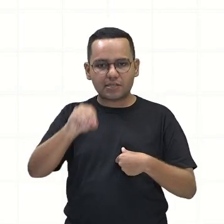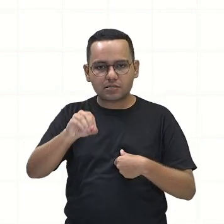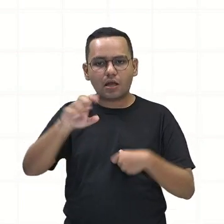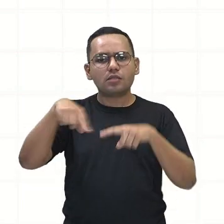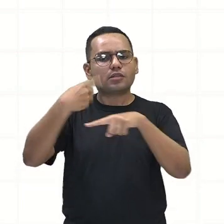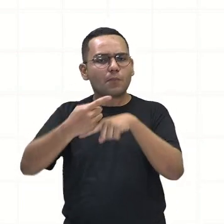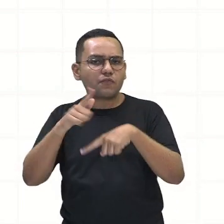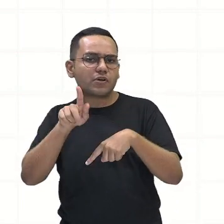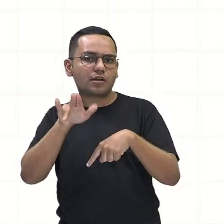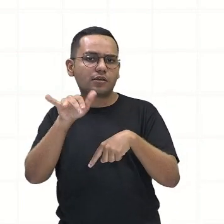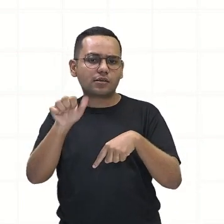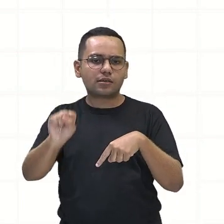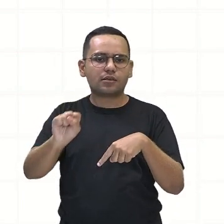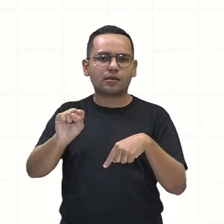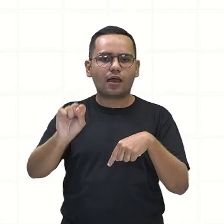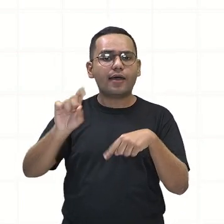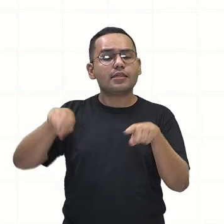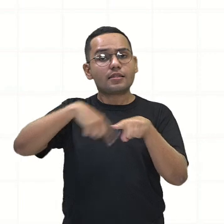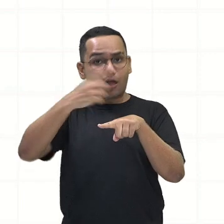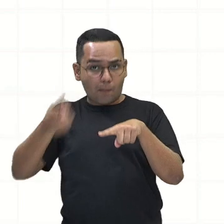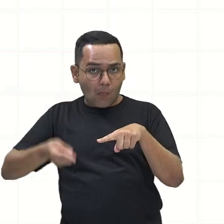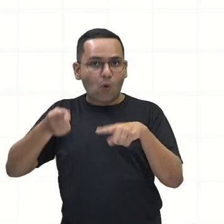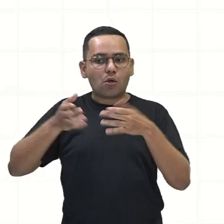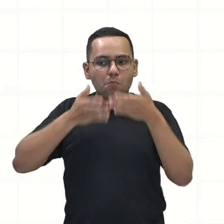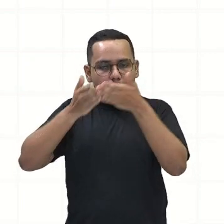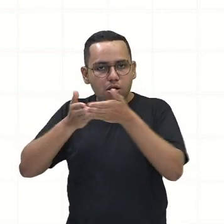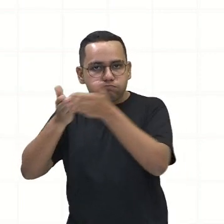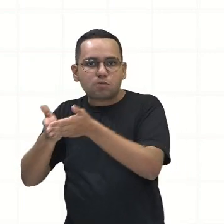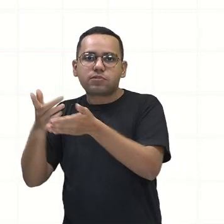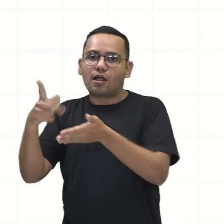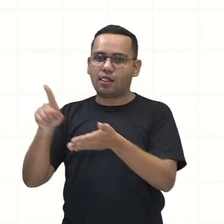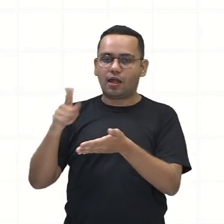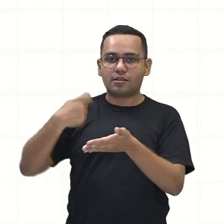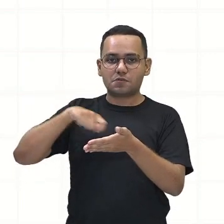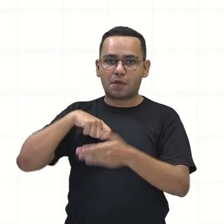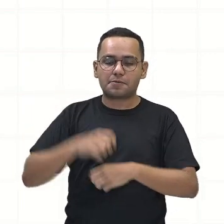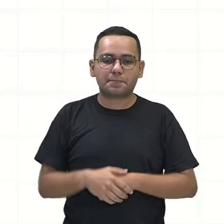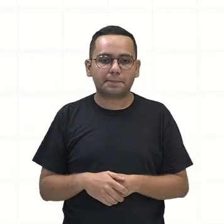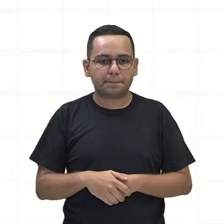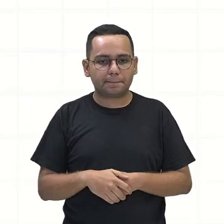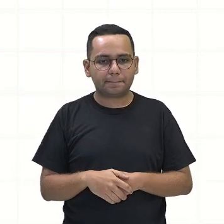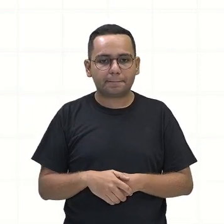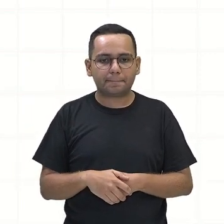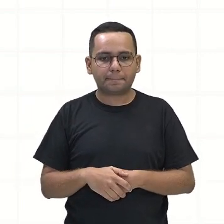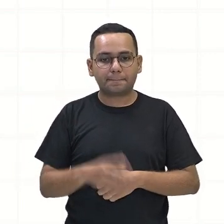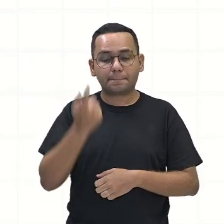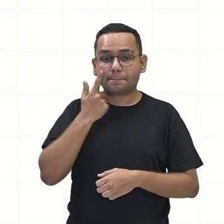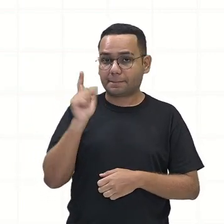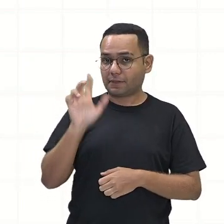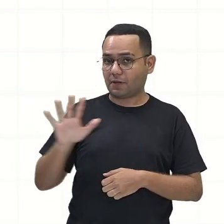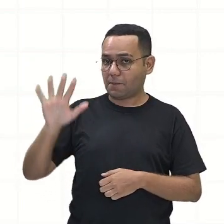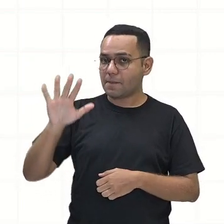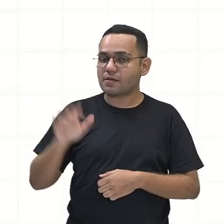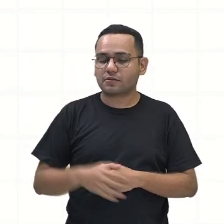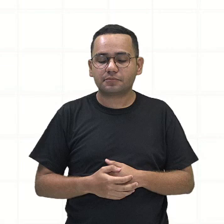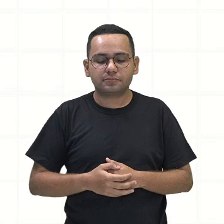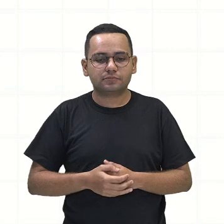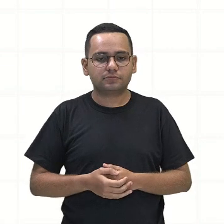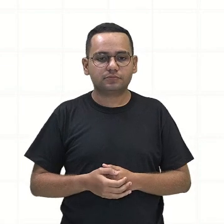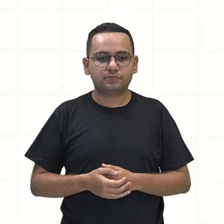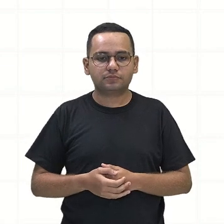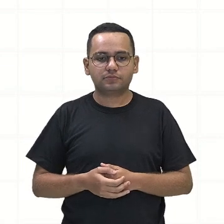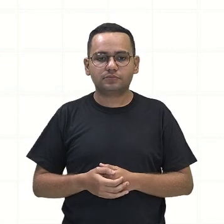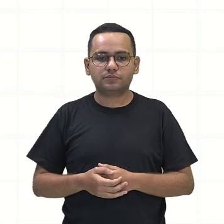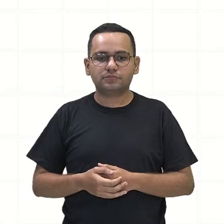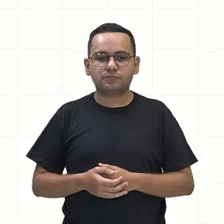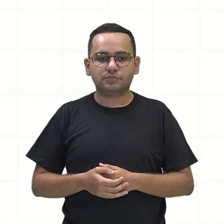a Espanha. Então aqui nós temos uma imagem que vai representar a foz do Rio Amazonas, certo? Então